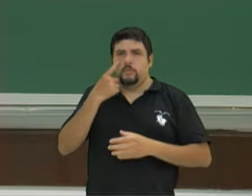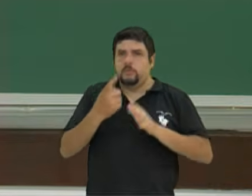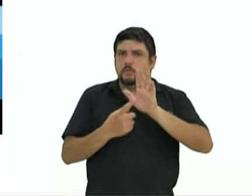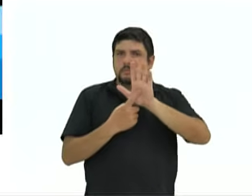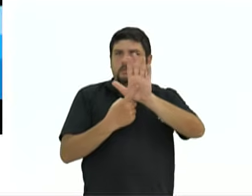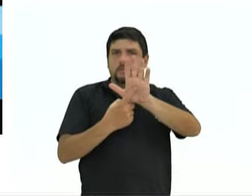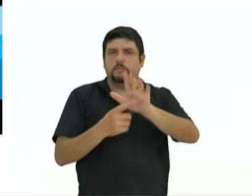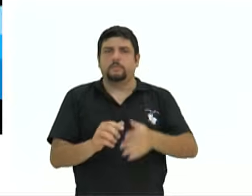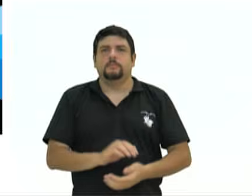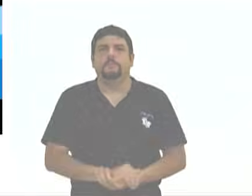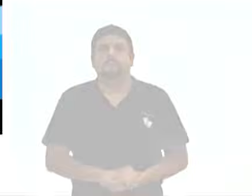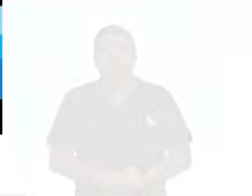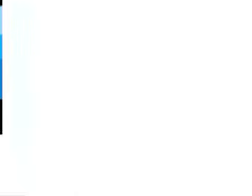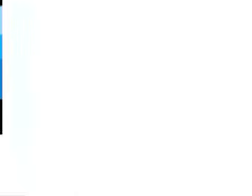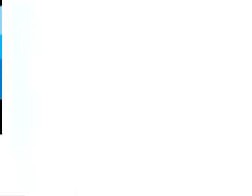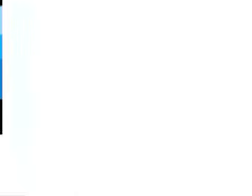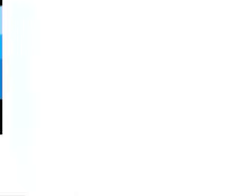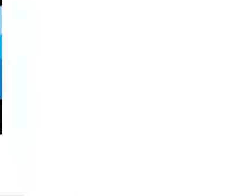lá.